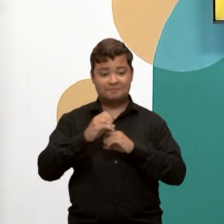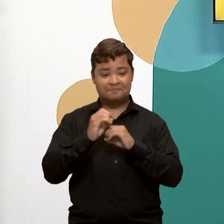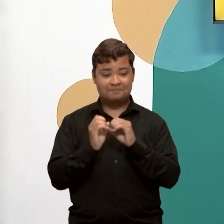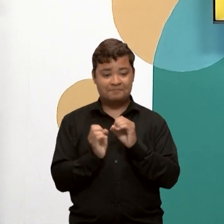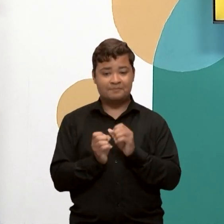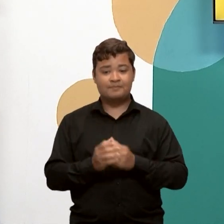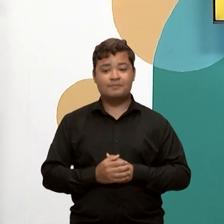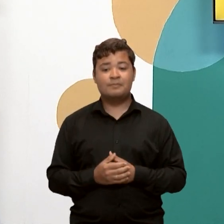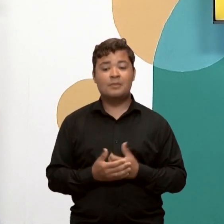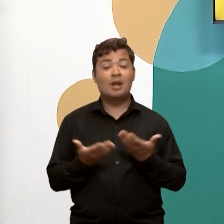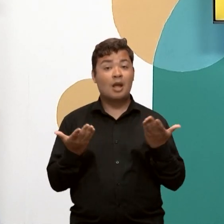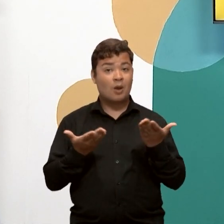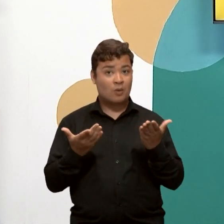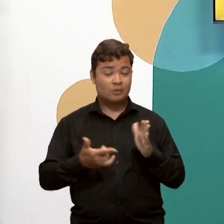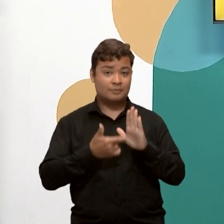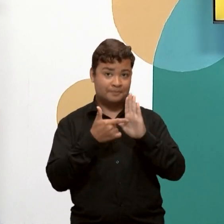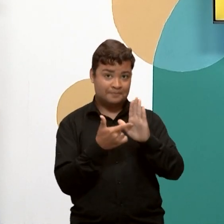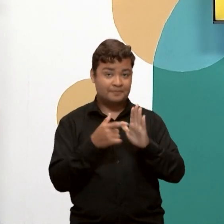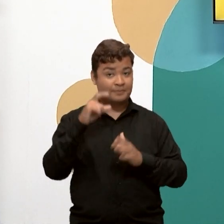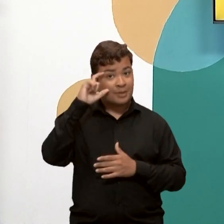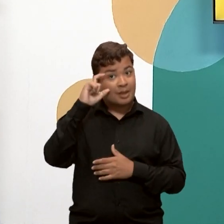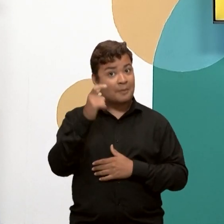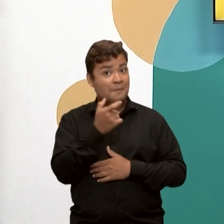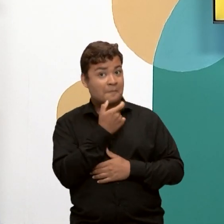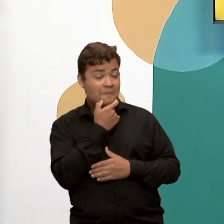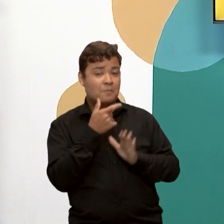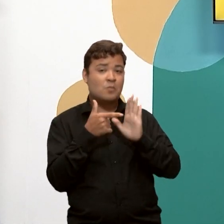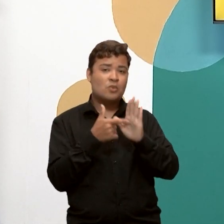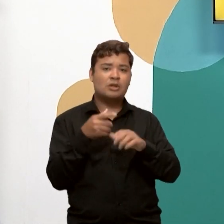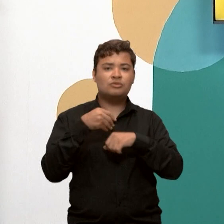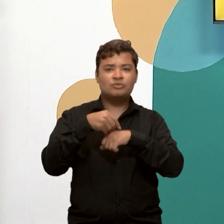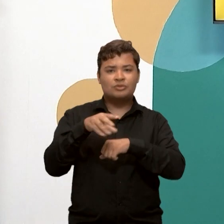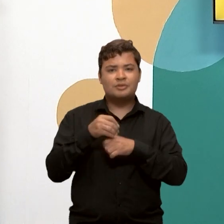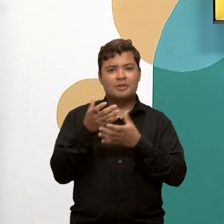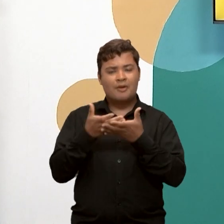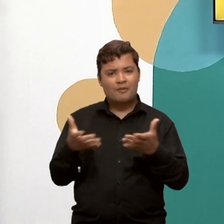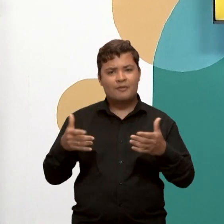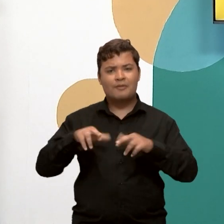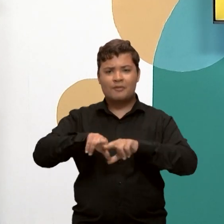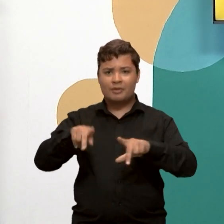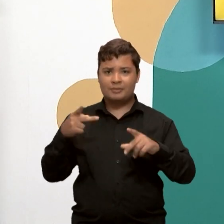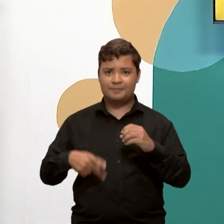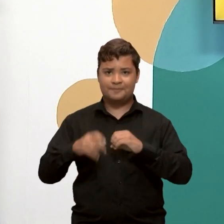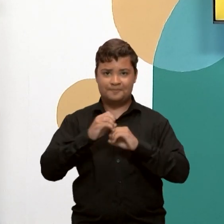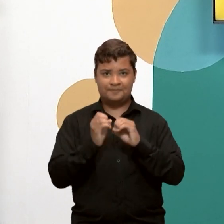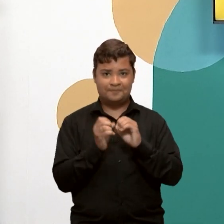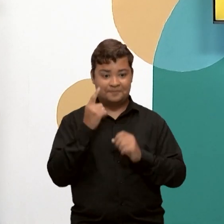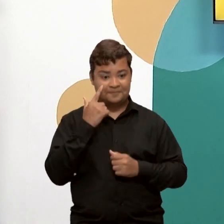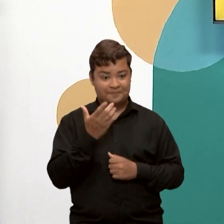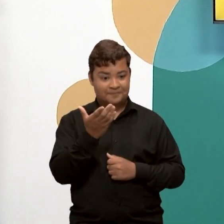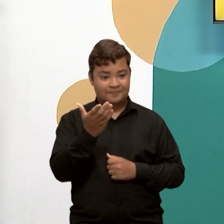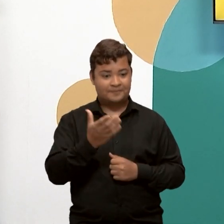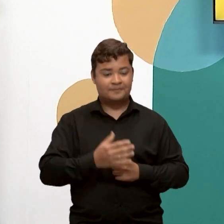a Heloísa Marina traz mais dicas de eventos e serviços da universidade.